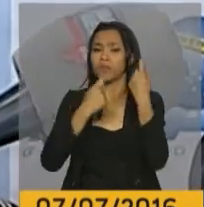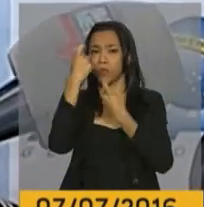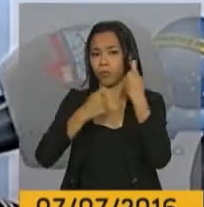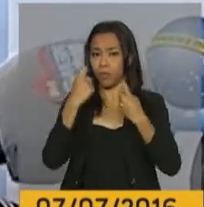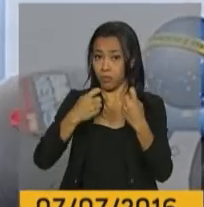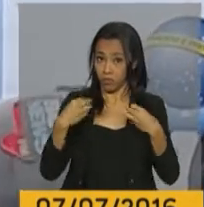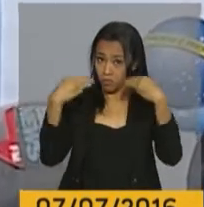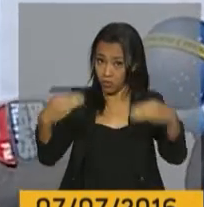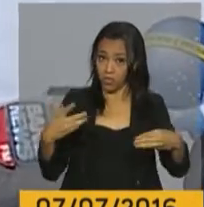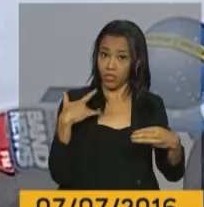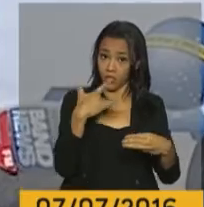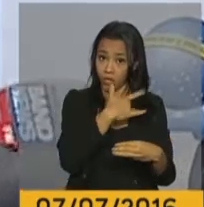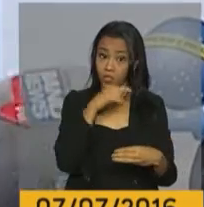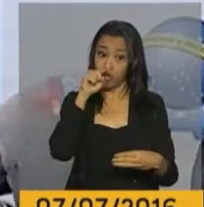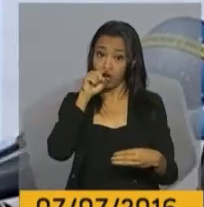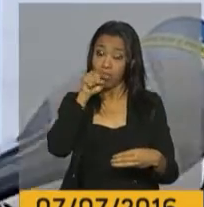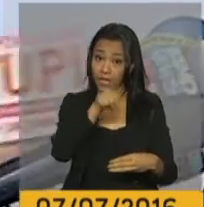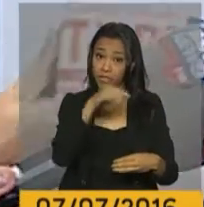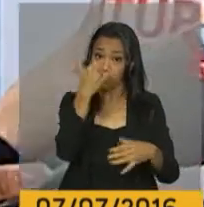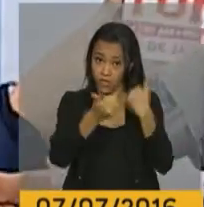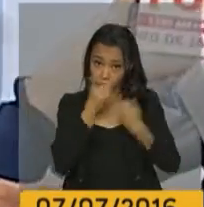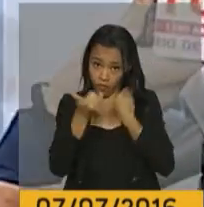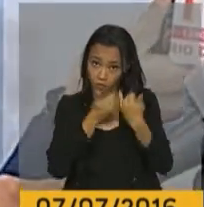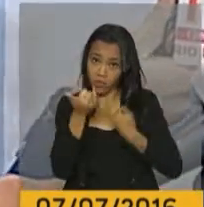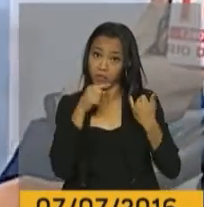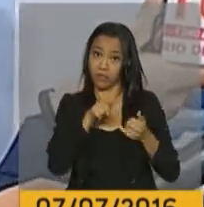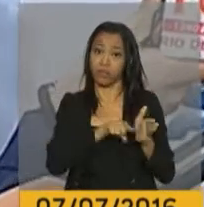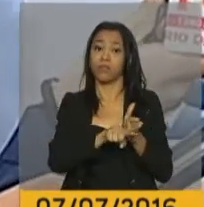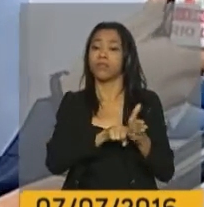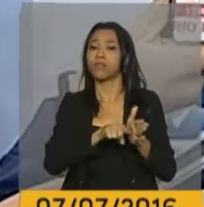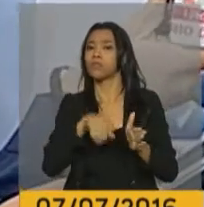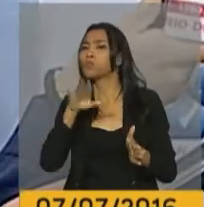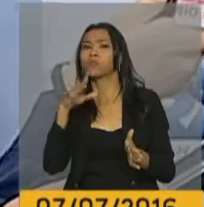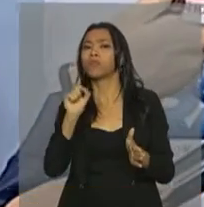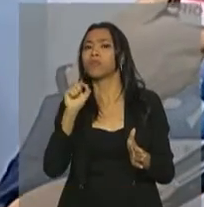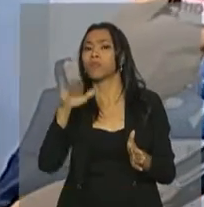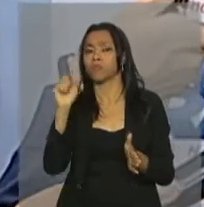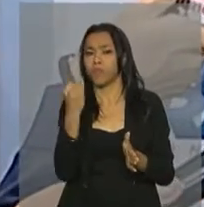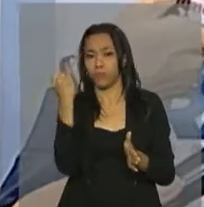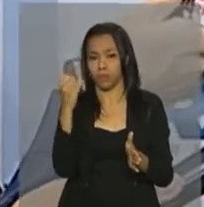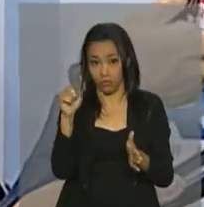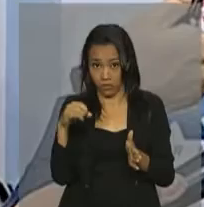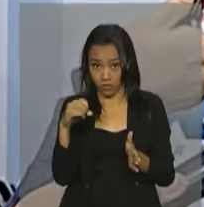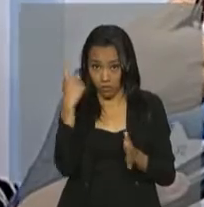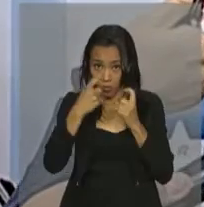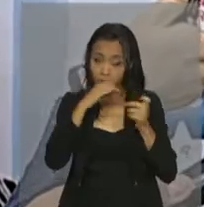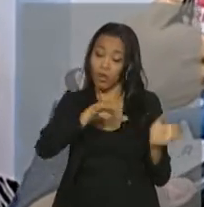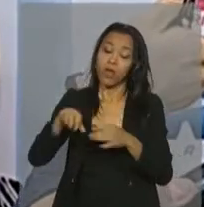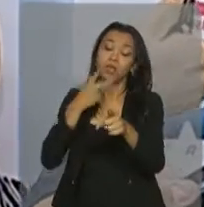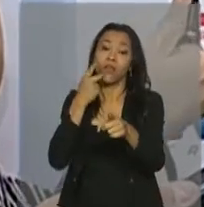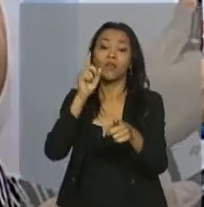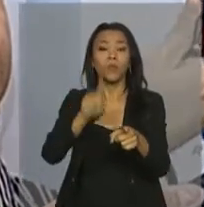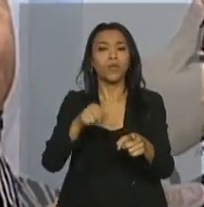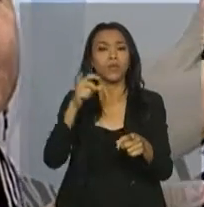da saúde diante dos outros dados da pesquisa vocês percebem que já existe uma preocupação da sociedade com sobrepeso